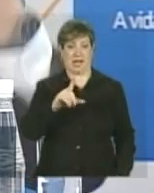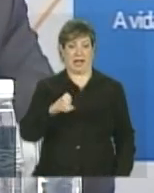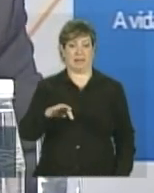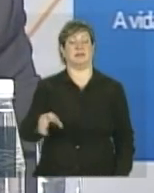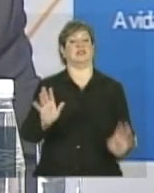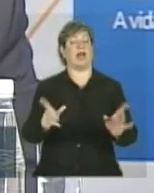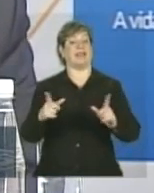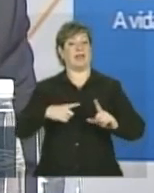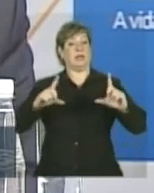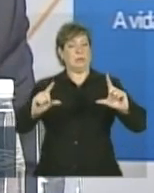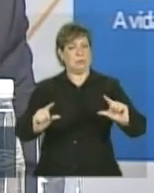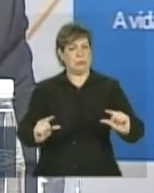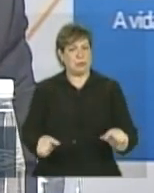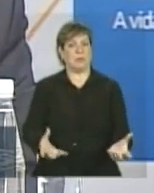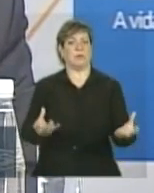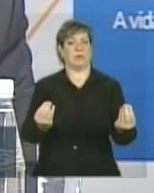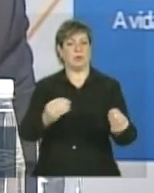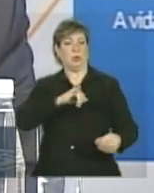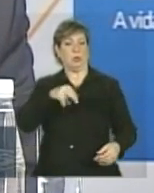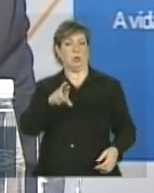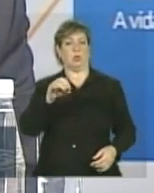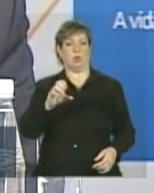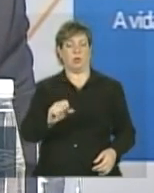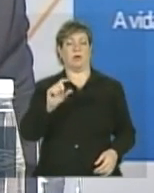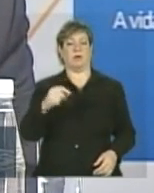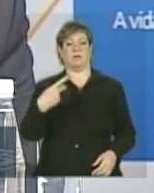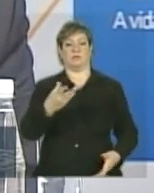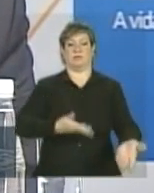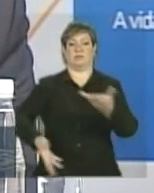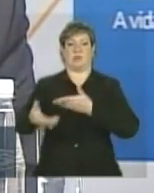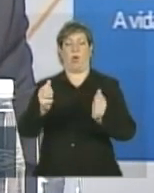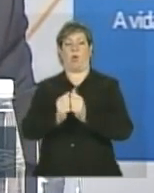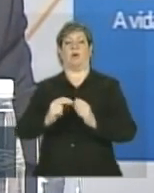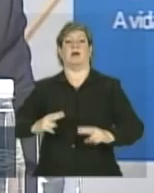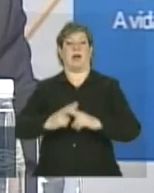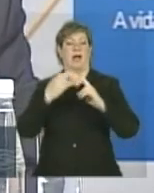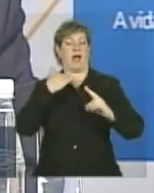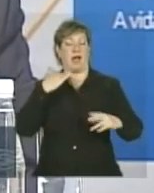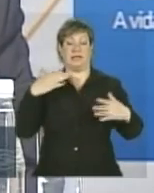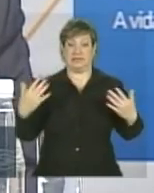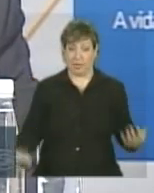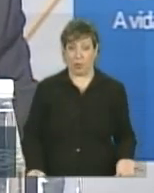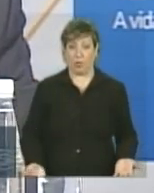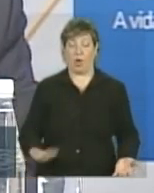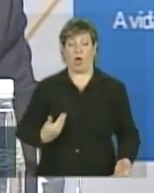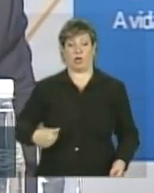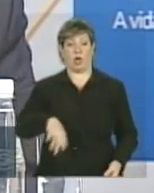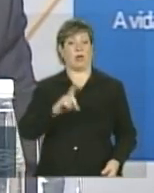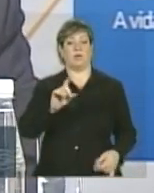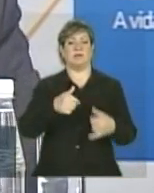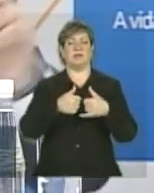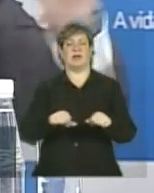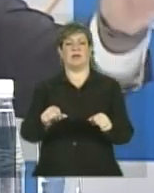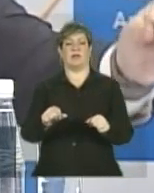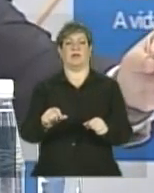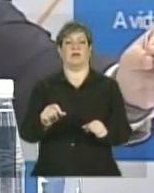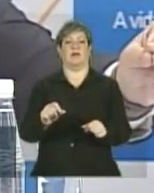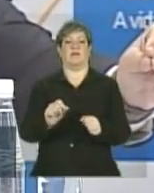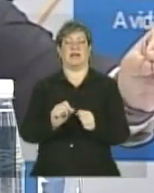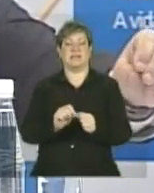reduções significativas nos juros no seu relacionamento com a Caixa. Portanto, nós não estamos lançando medidas que é só